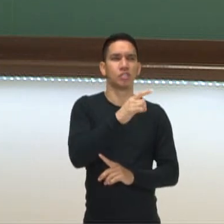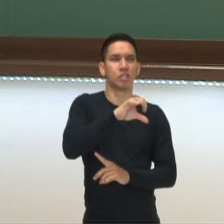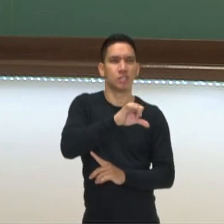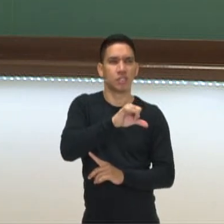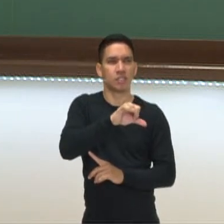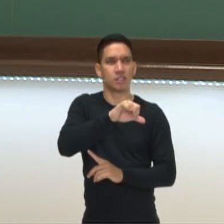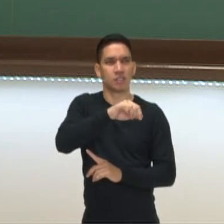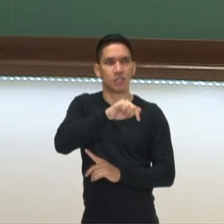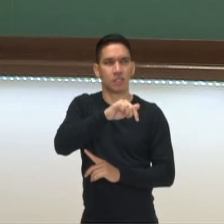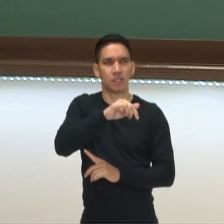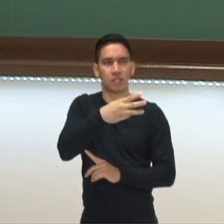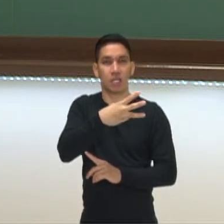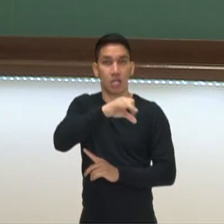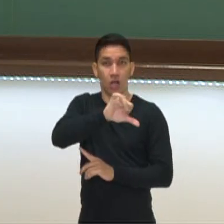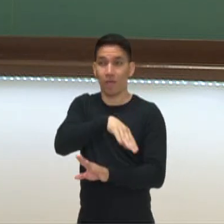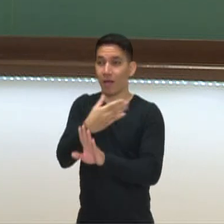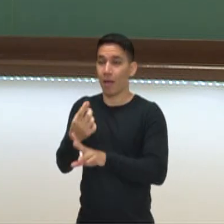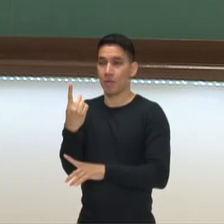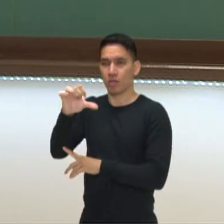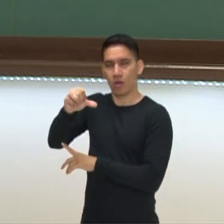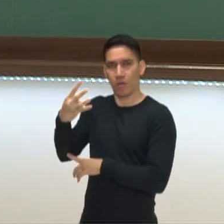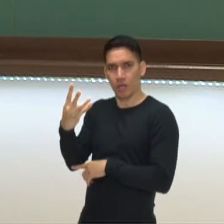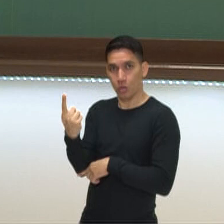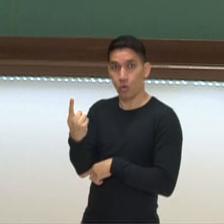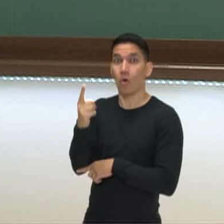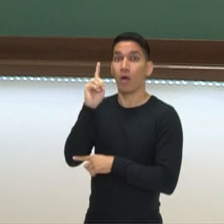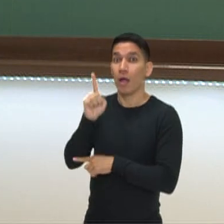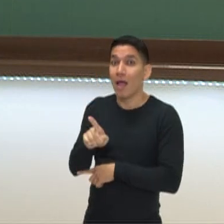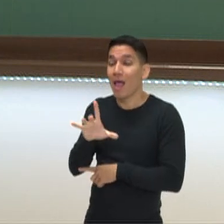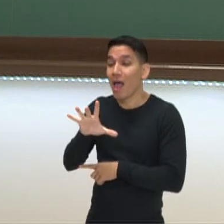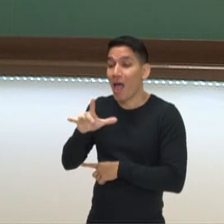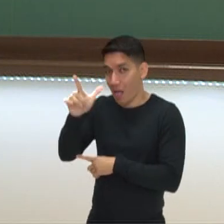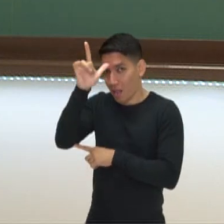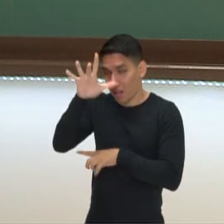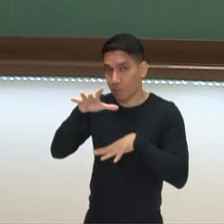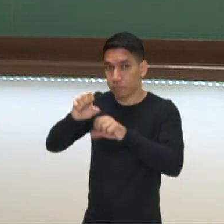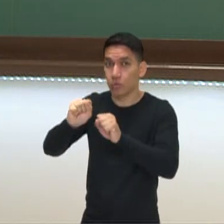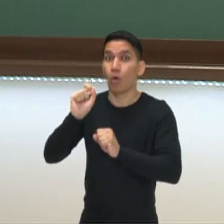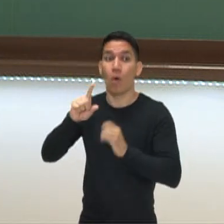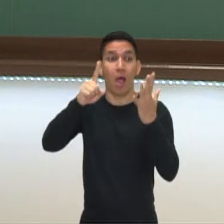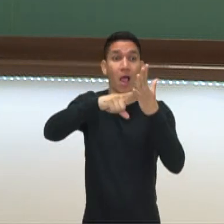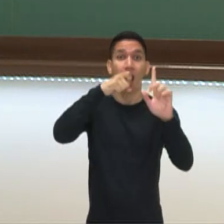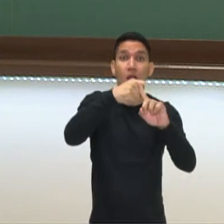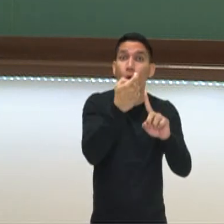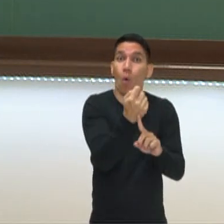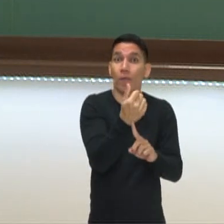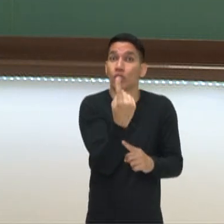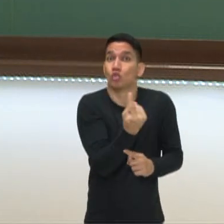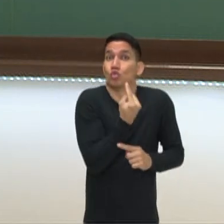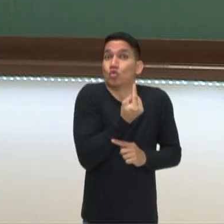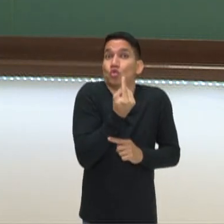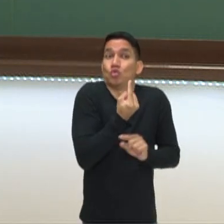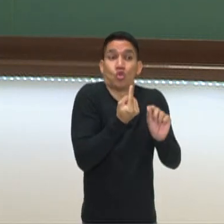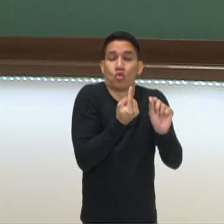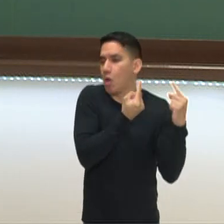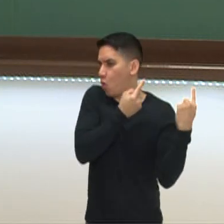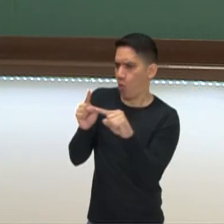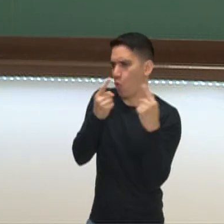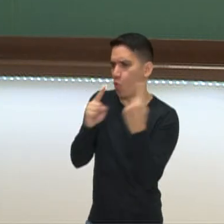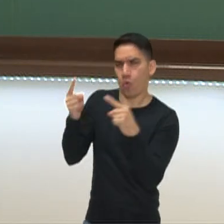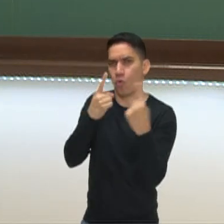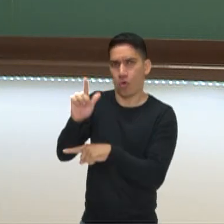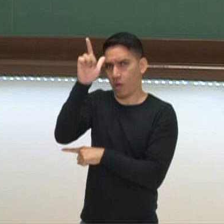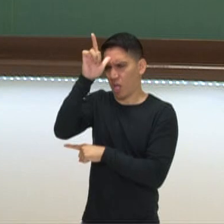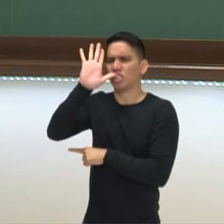foi ocupada, que era uma das principais resistências alemãs nazistas, e a Inglaterra ficou quase que sozinha, enfrentando a Alemanha, que já